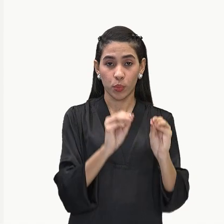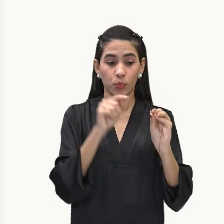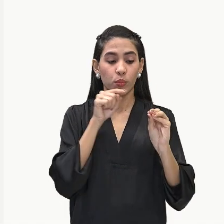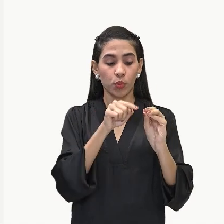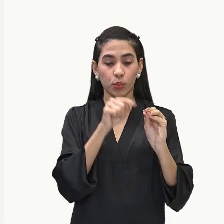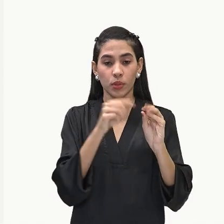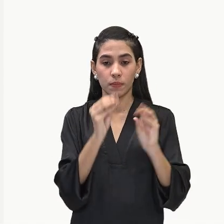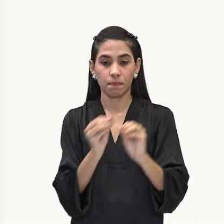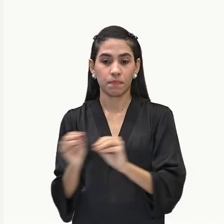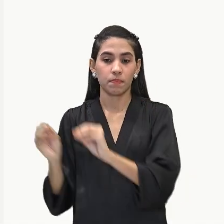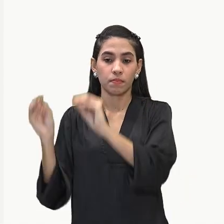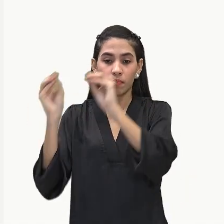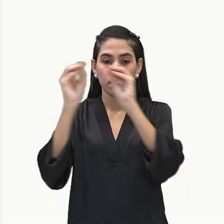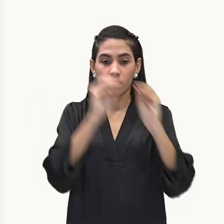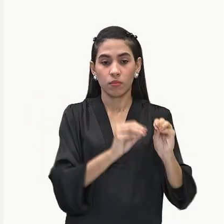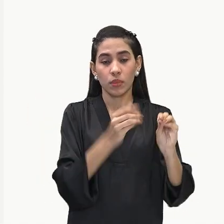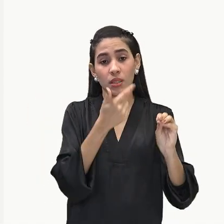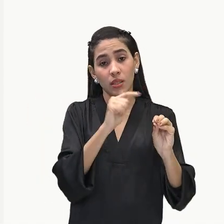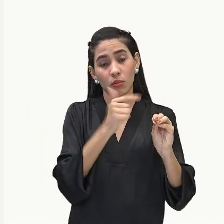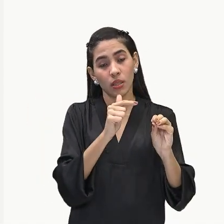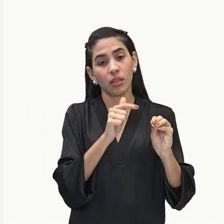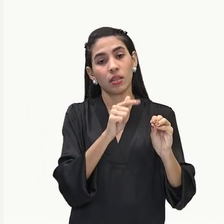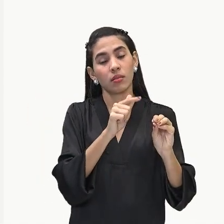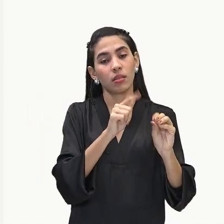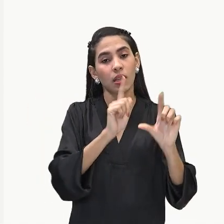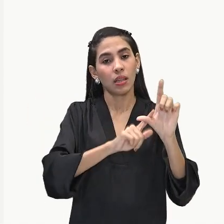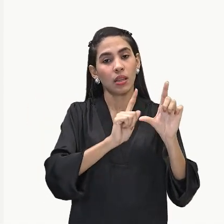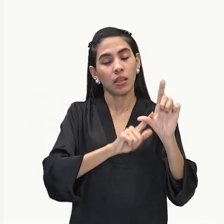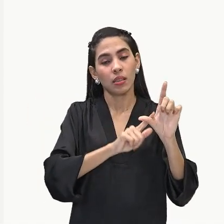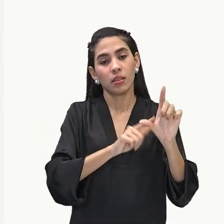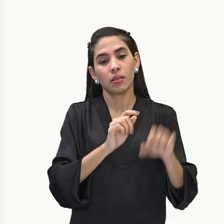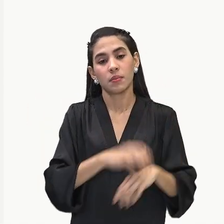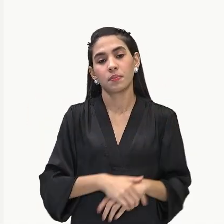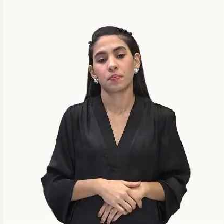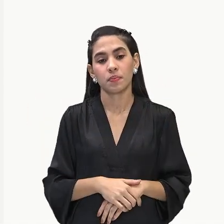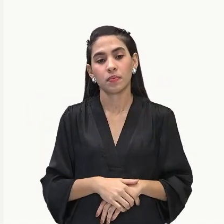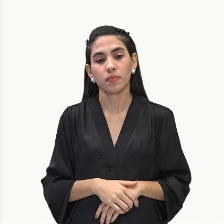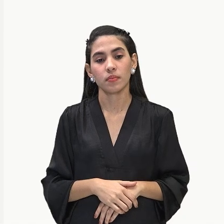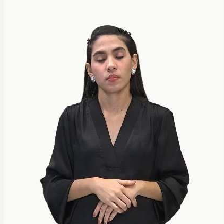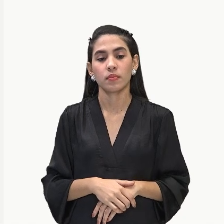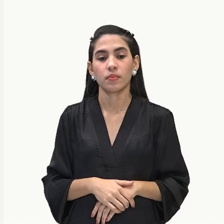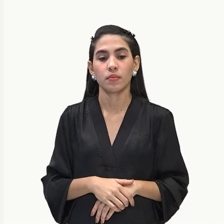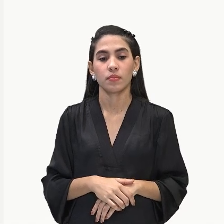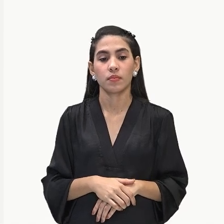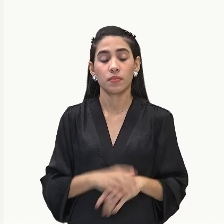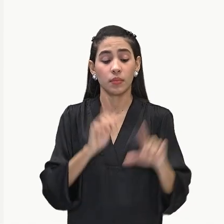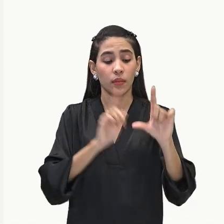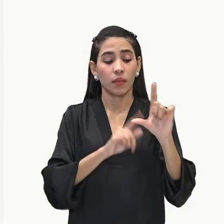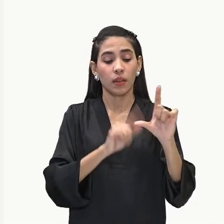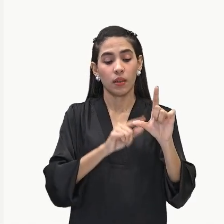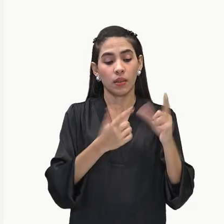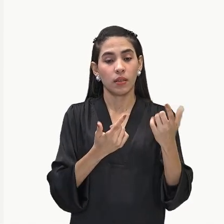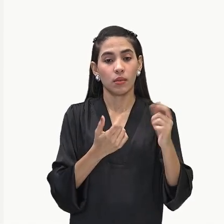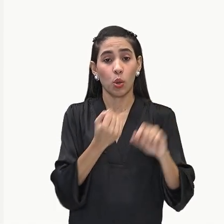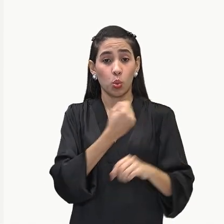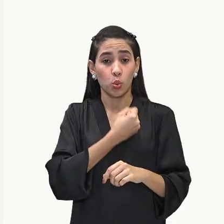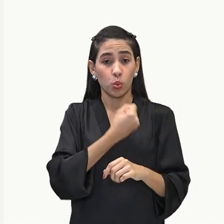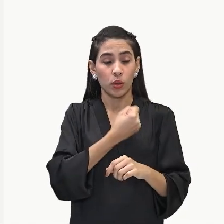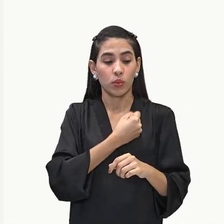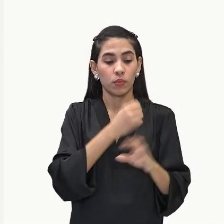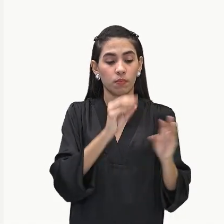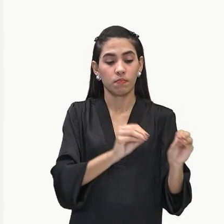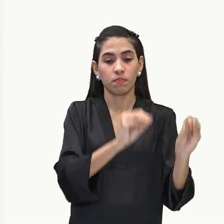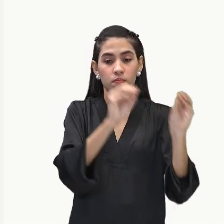segundo membro, quem não tem a letra, quem não tem a incógnita e que mora aqui no primeiro membro, que é quem? O